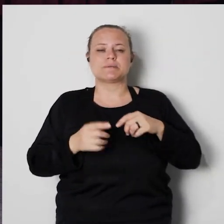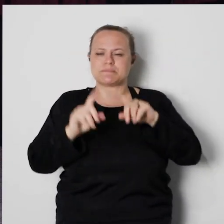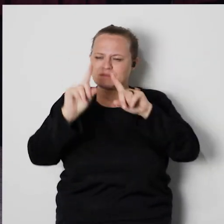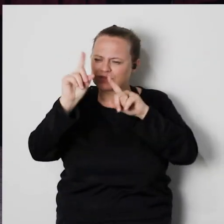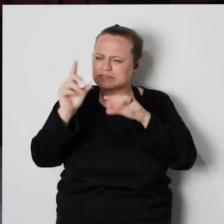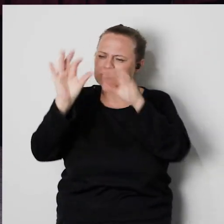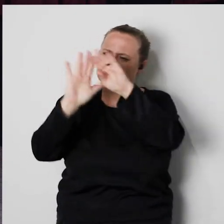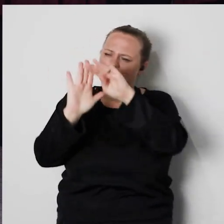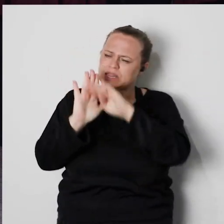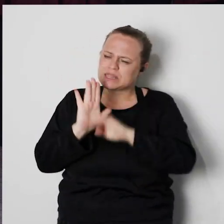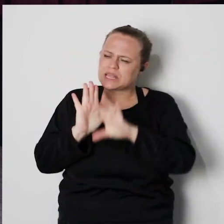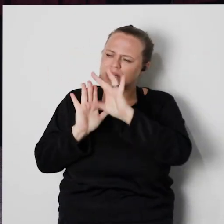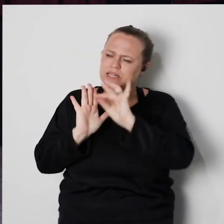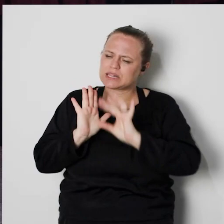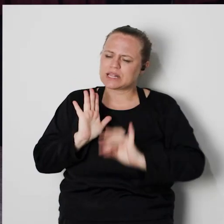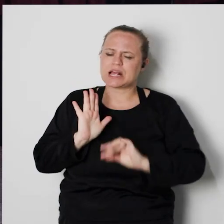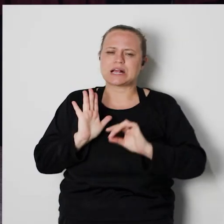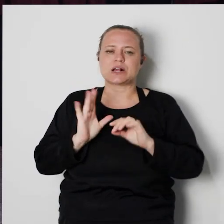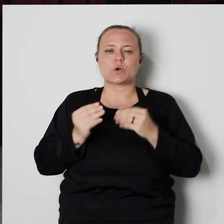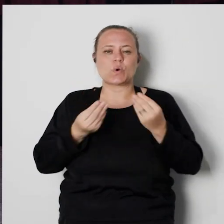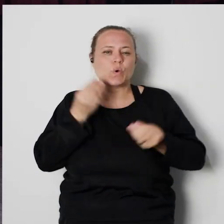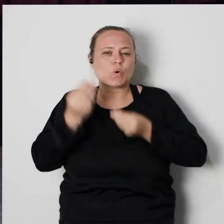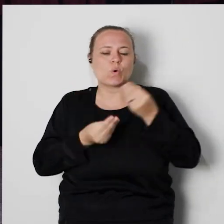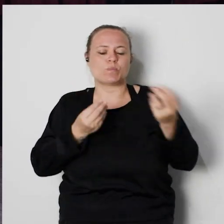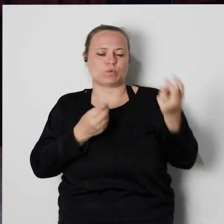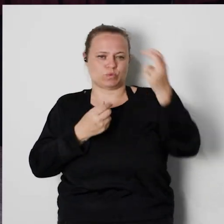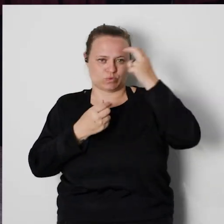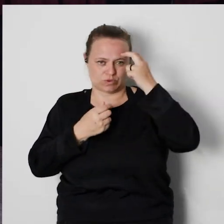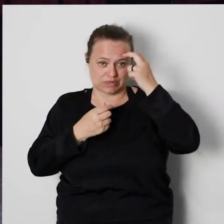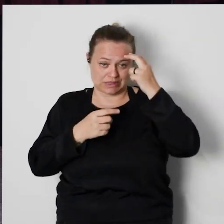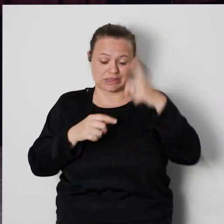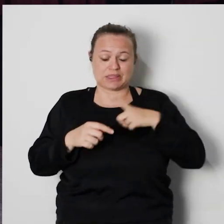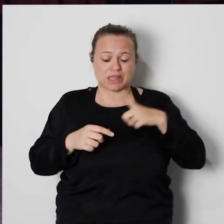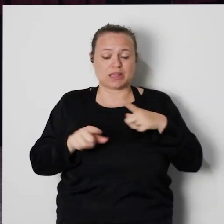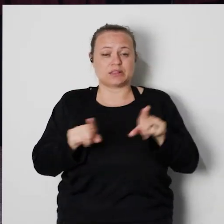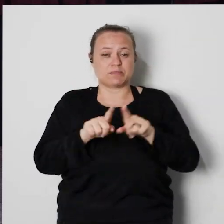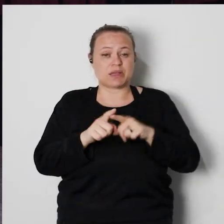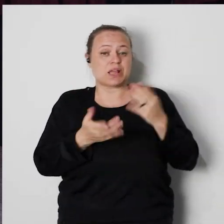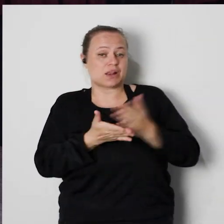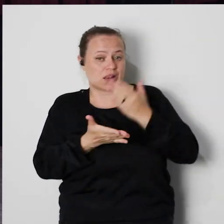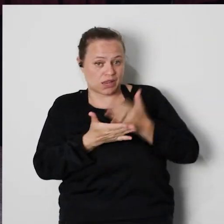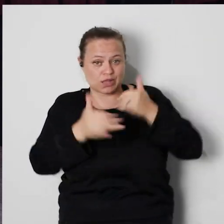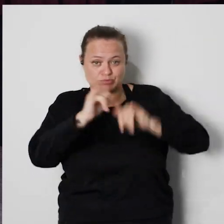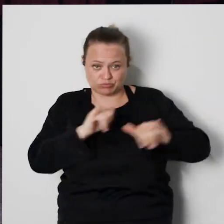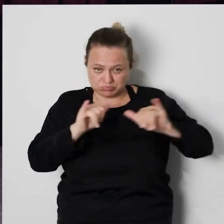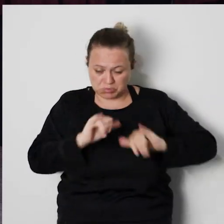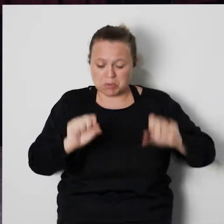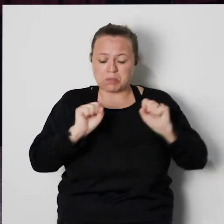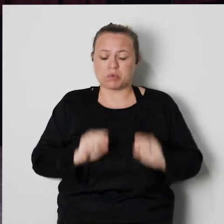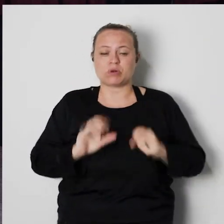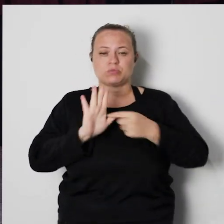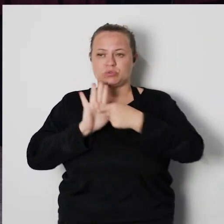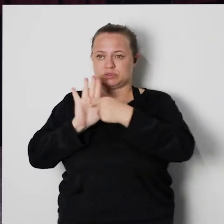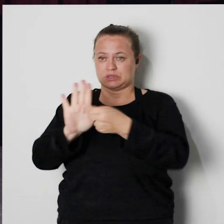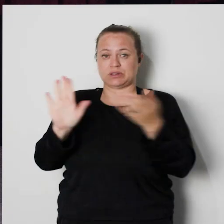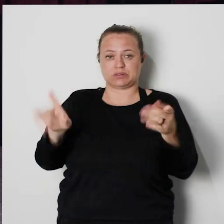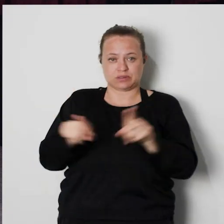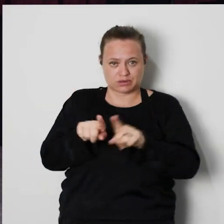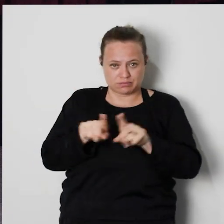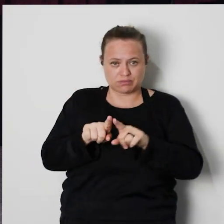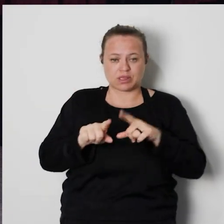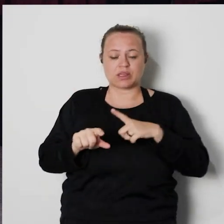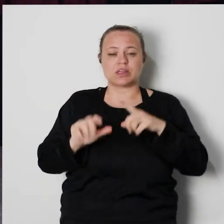essas várias instâncias. Há necessidade de ter um sistema de indicadores e informações culturais. Então, na verdade, existe até uma série